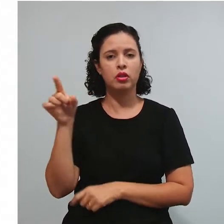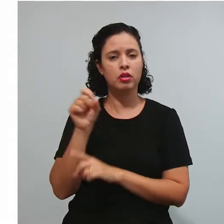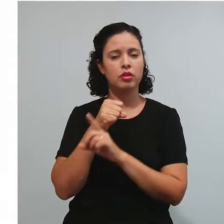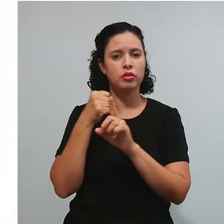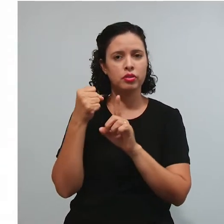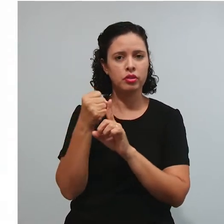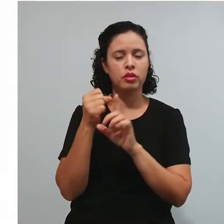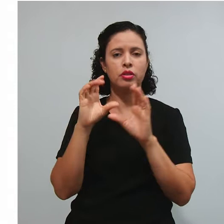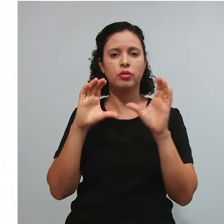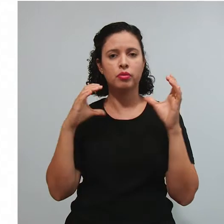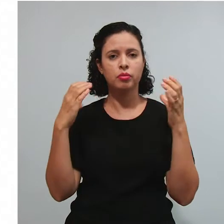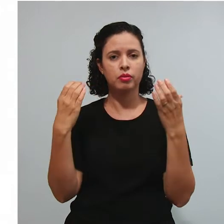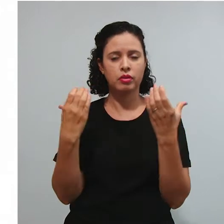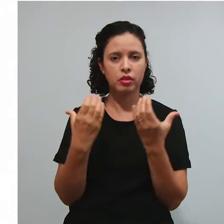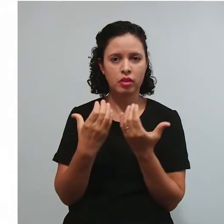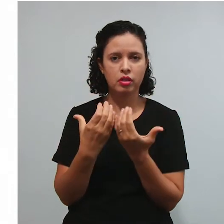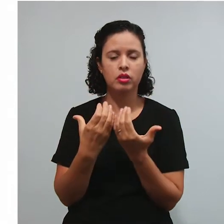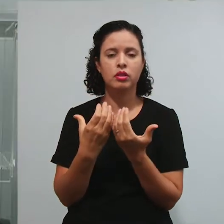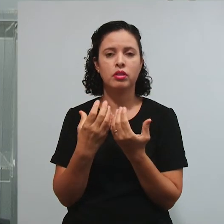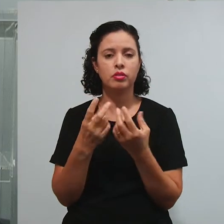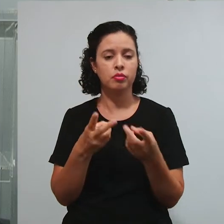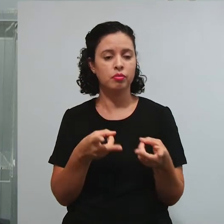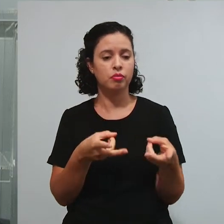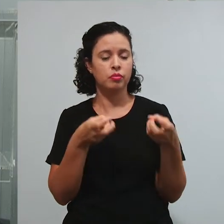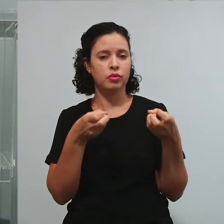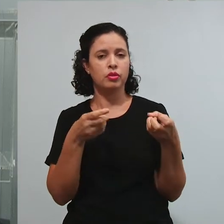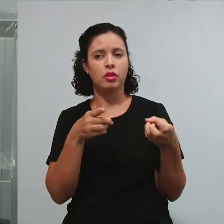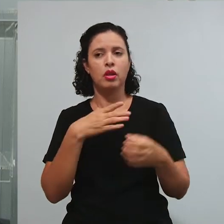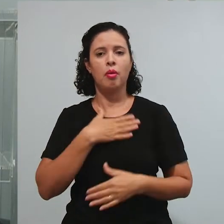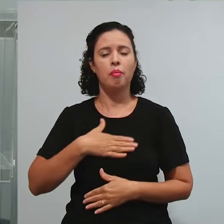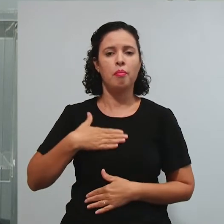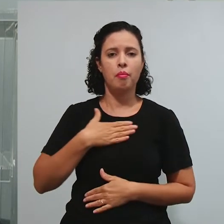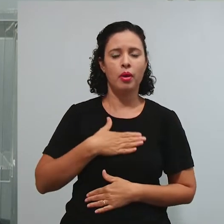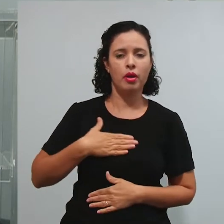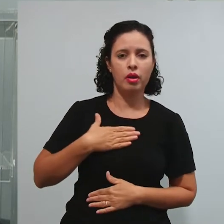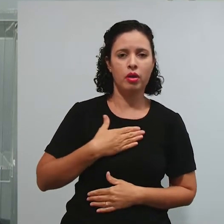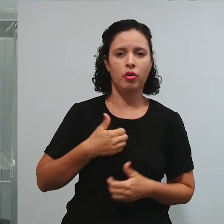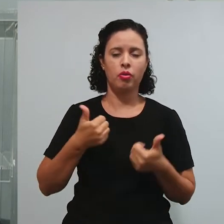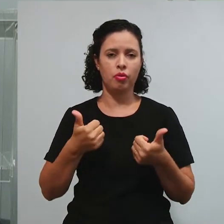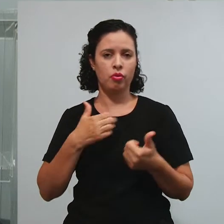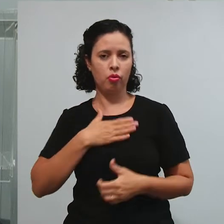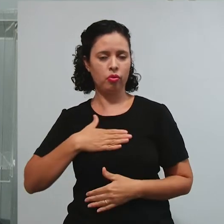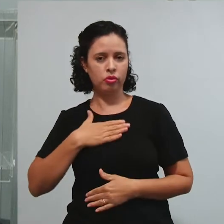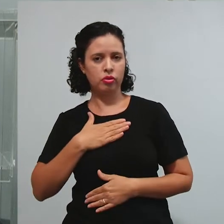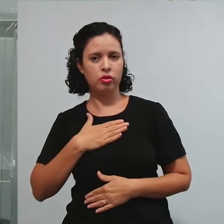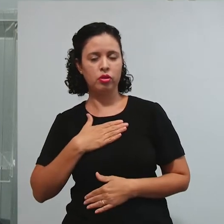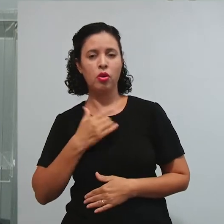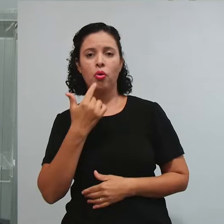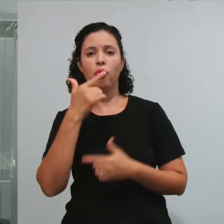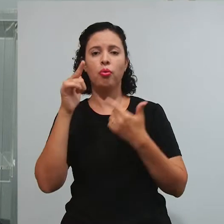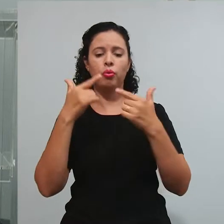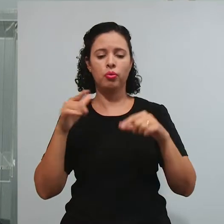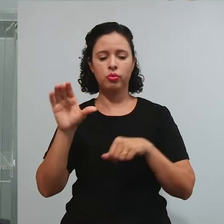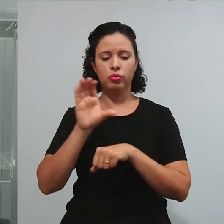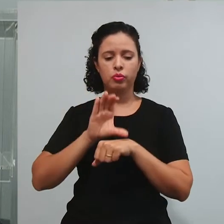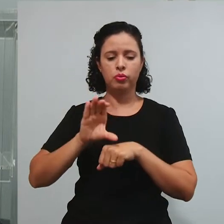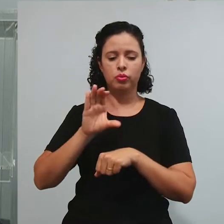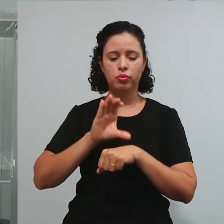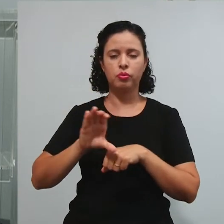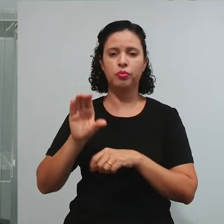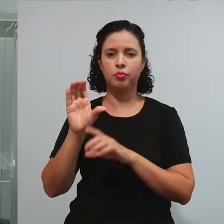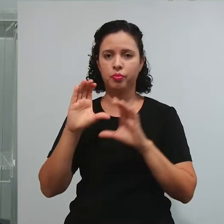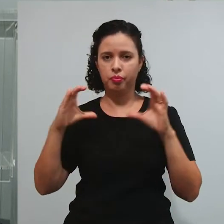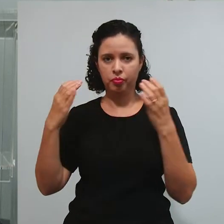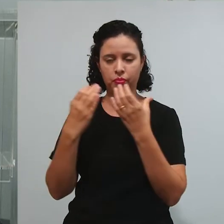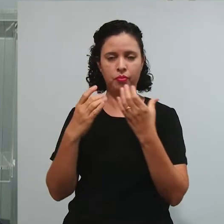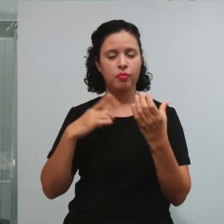da comunidade, né? Ver o nível de satisfação, ver quais outros cursos essa comunidade